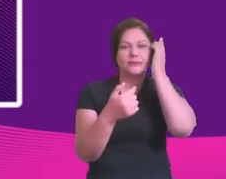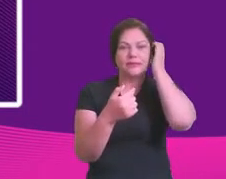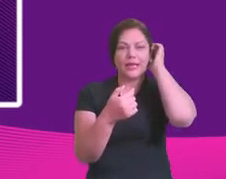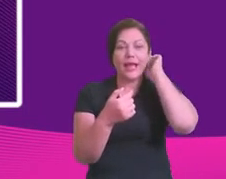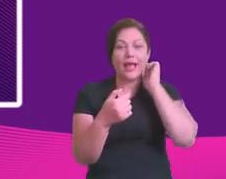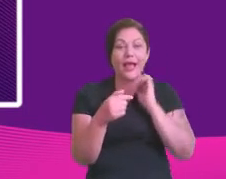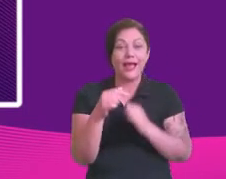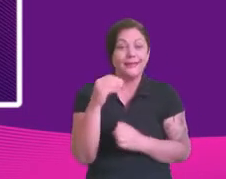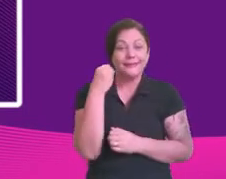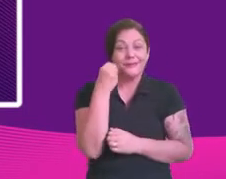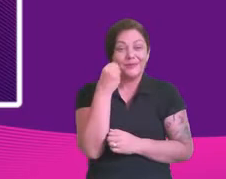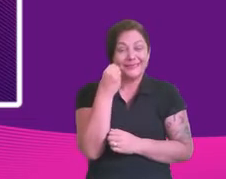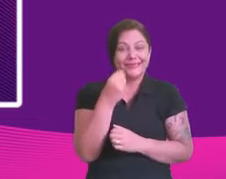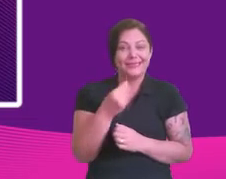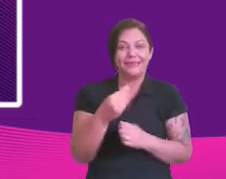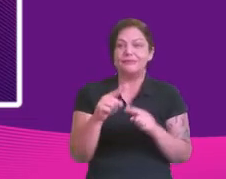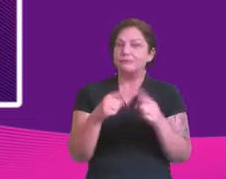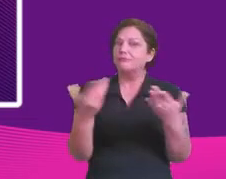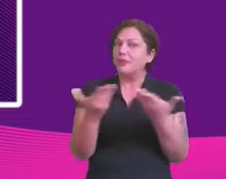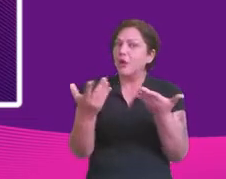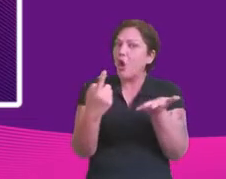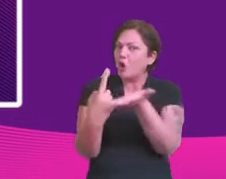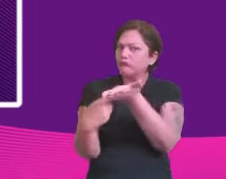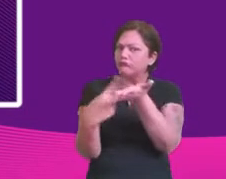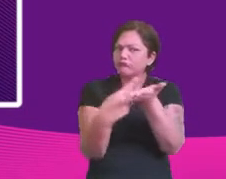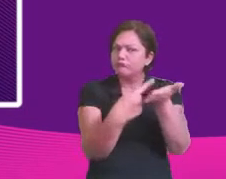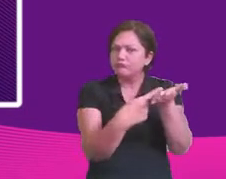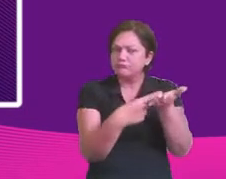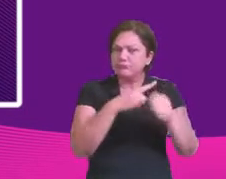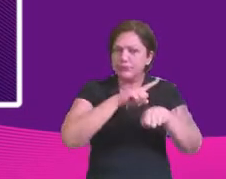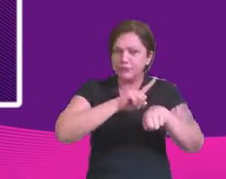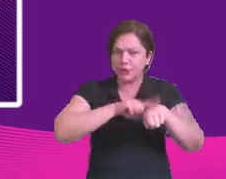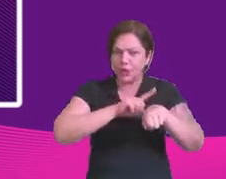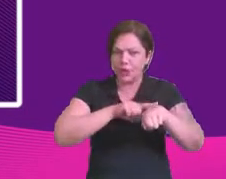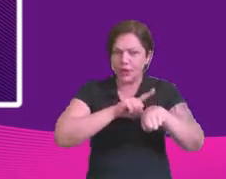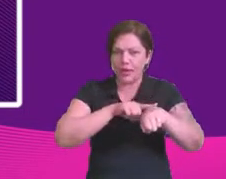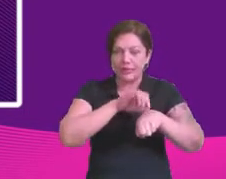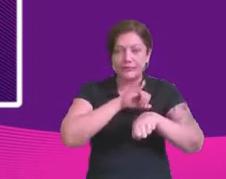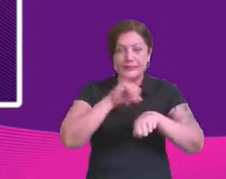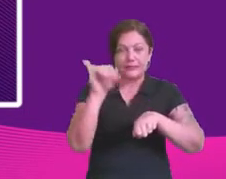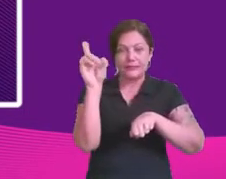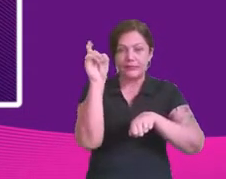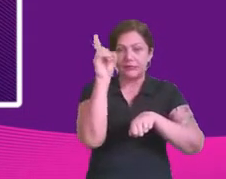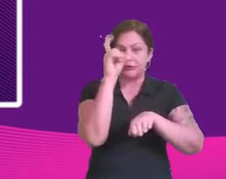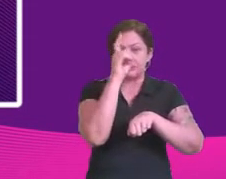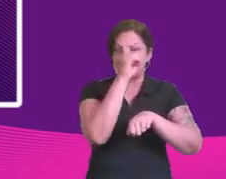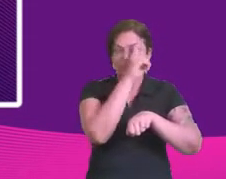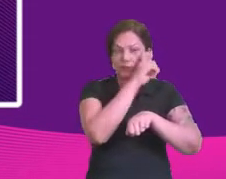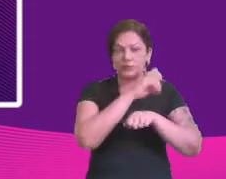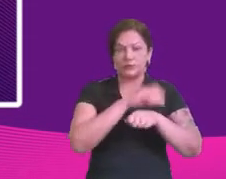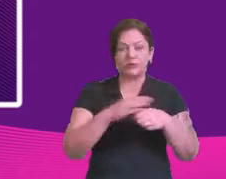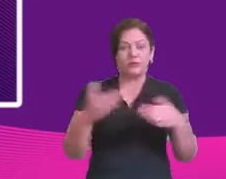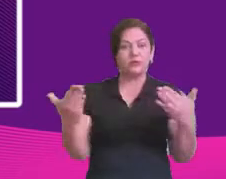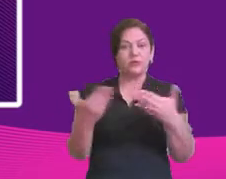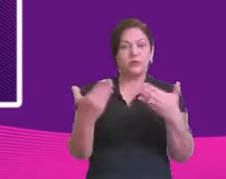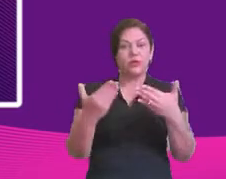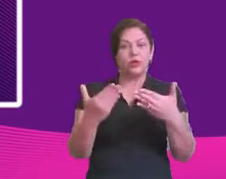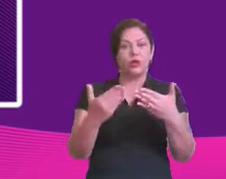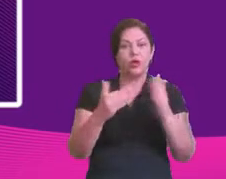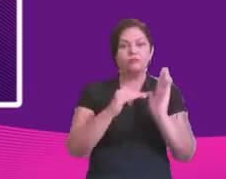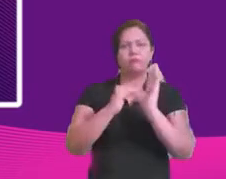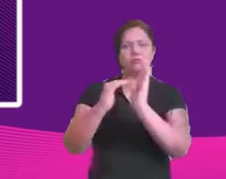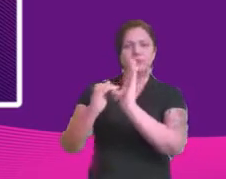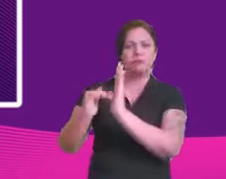um compromisso com o horário, então, caso a gente tenha alguma dificuldade, a gente vai recorrer à retirada de um dos